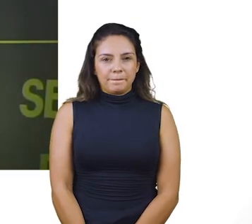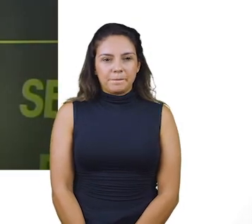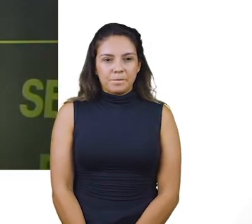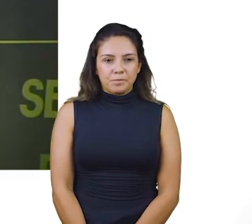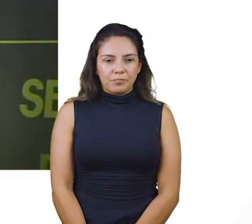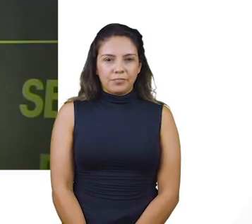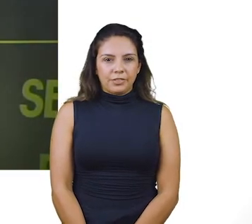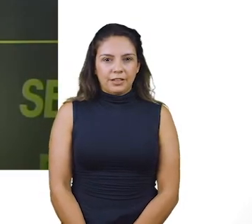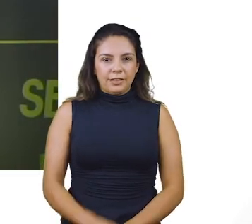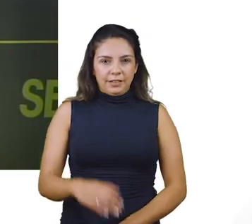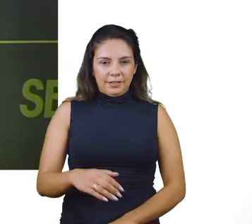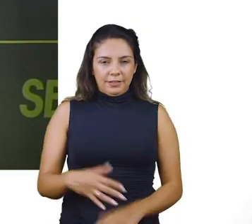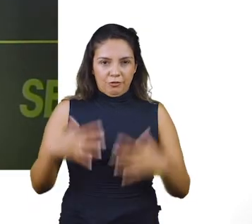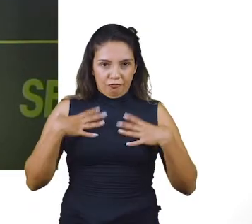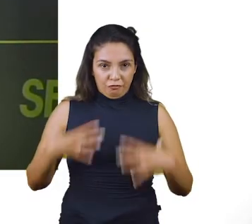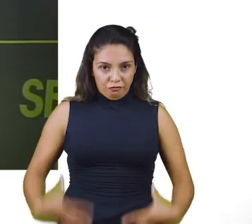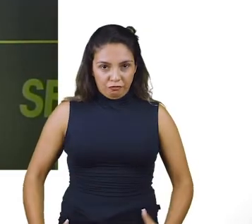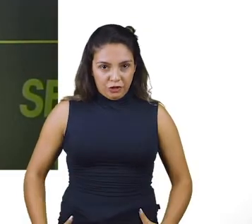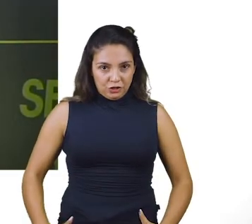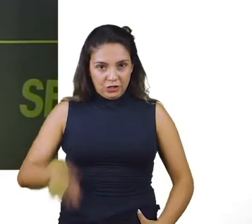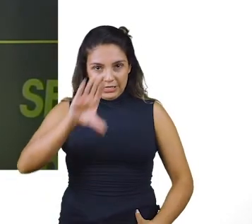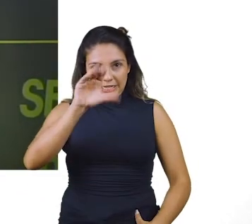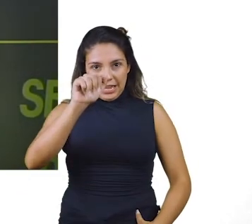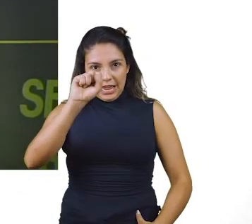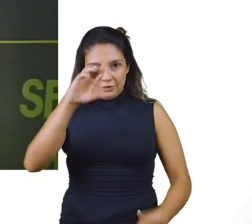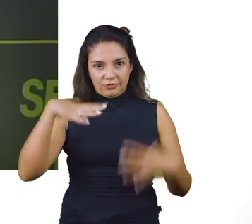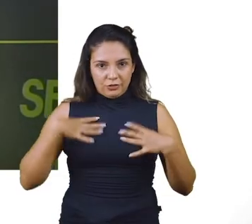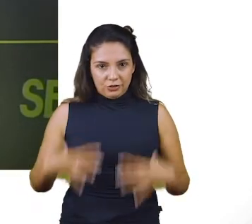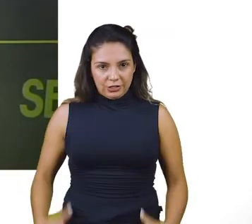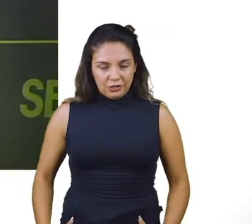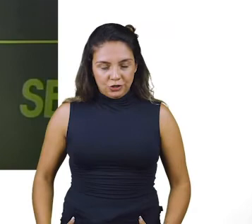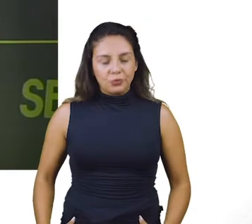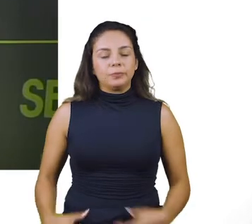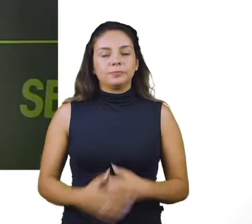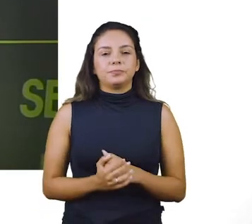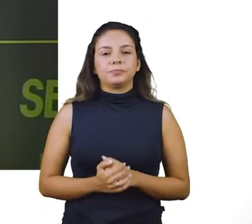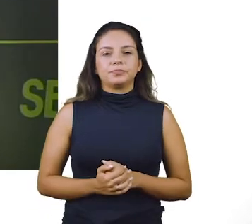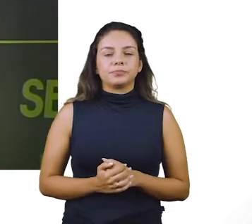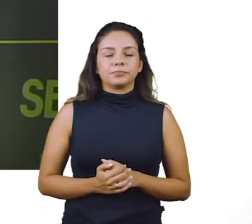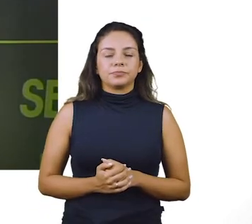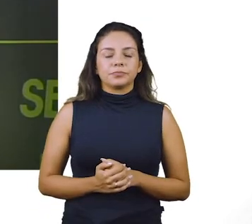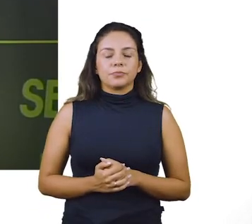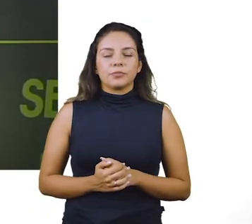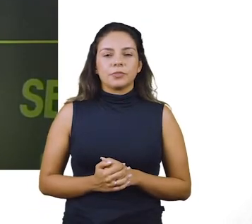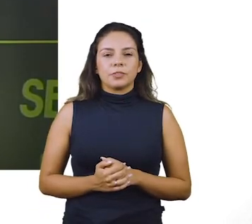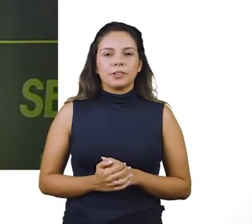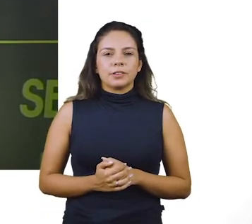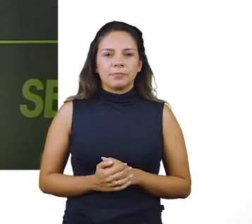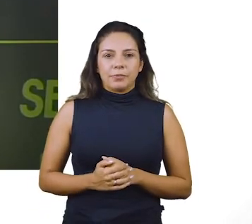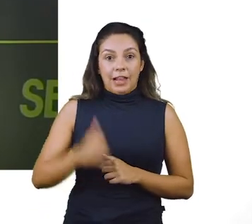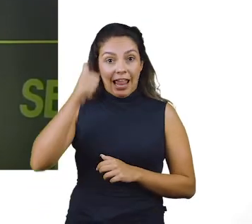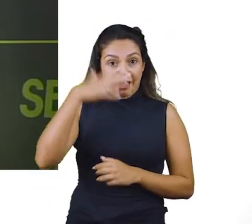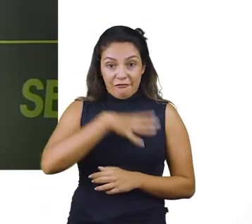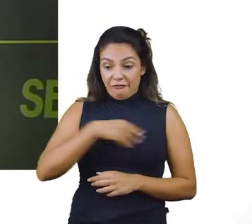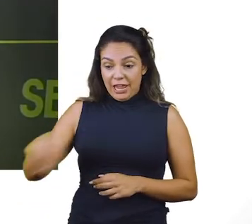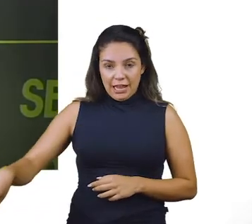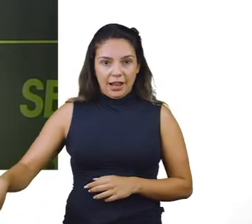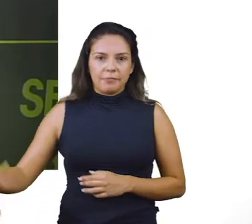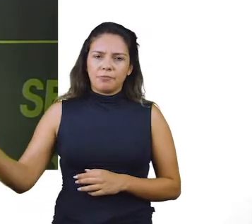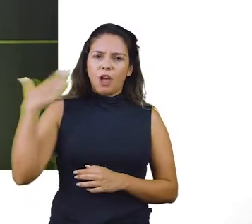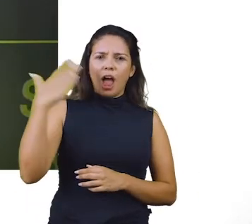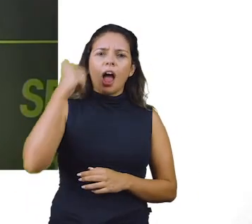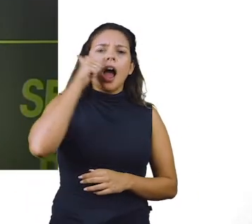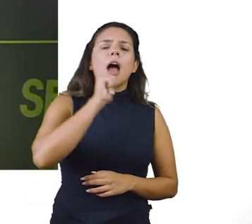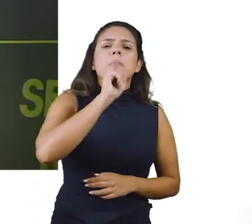Então vamos lá, Caso do Vestido, o Carlos Drummond de Andrade. Nossa mãe, o que é aquele